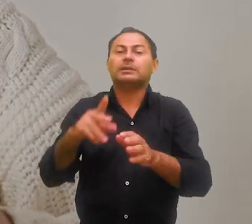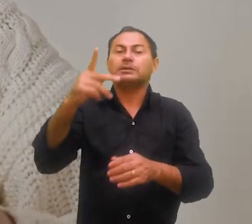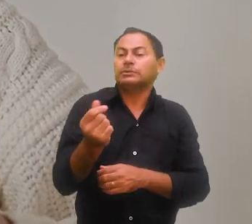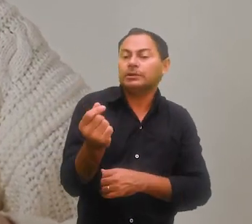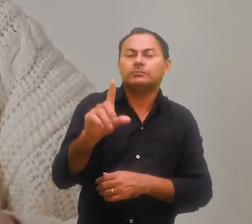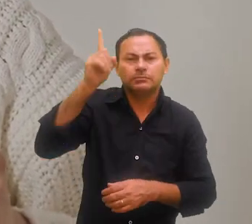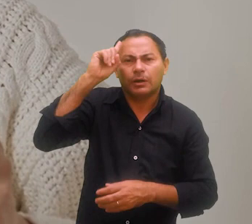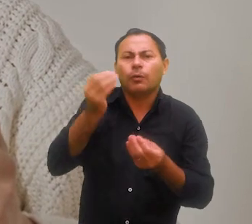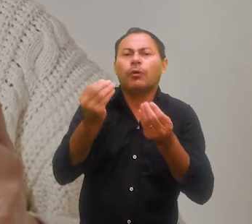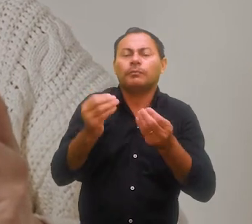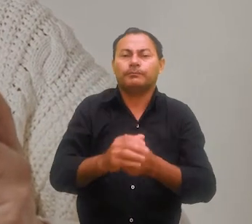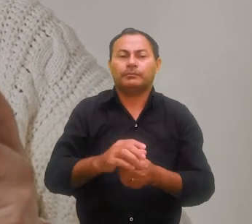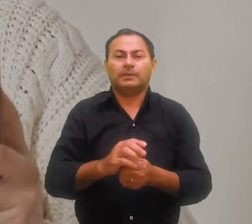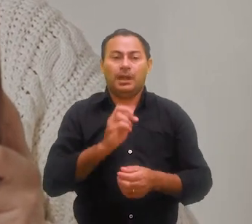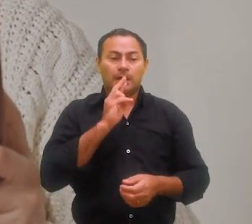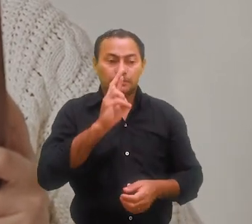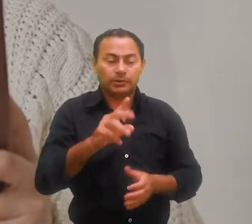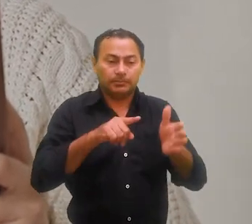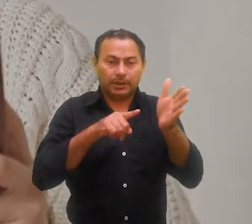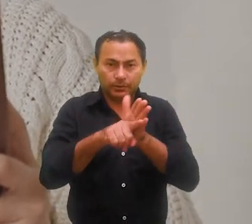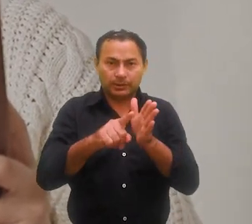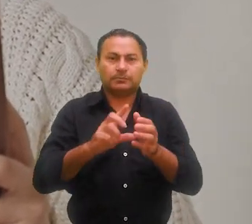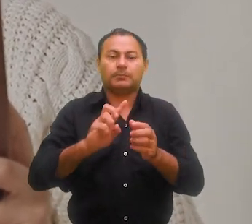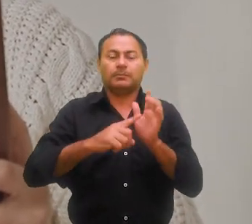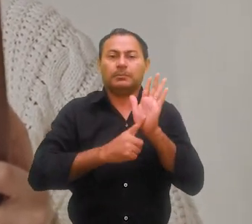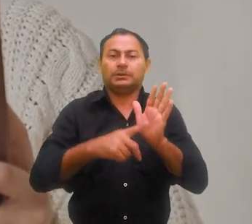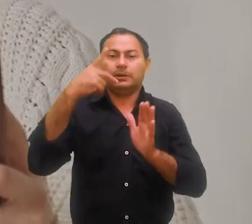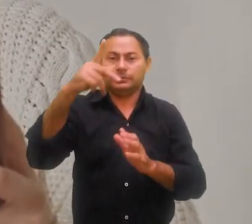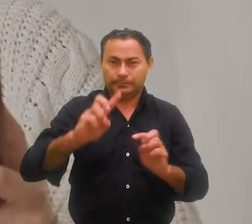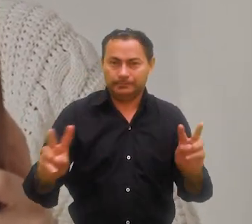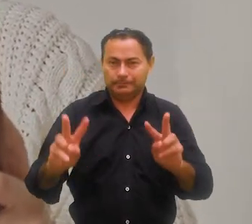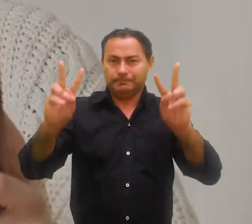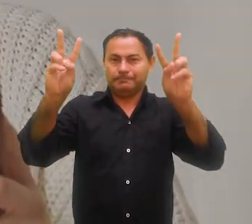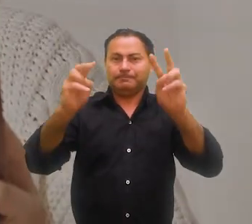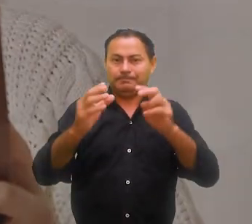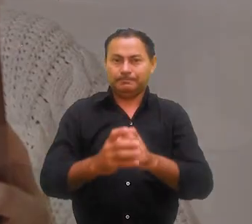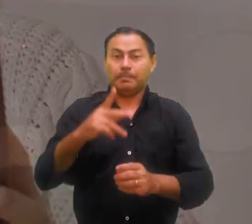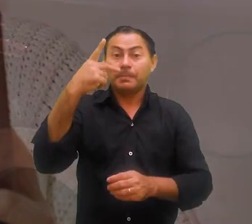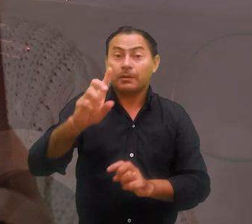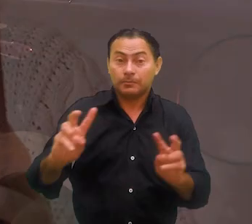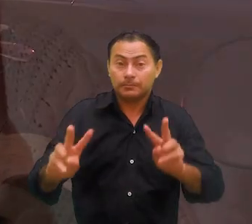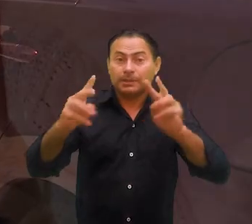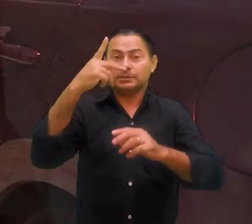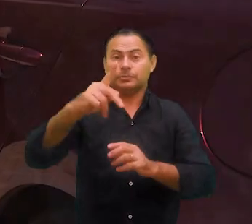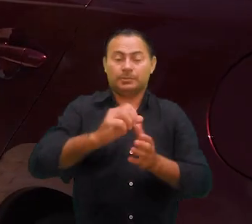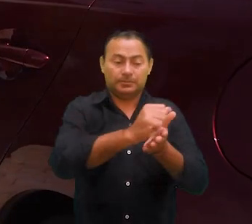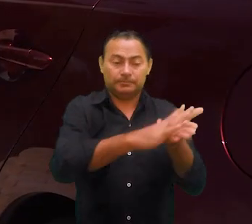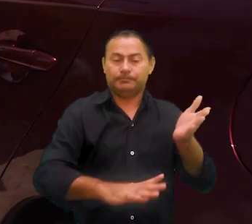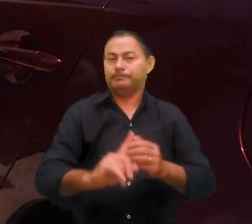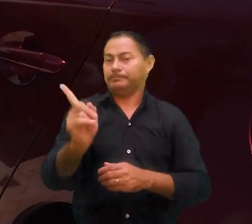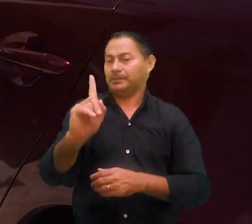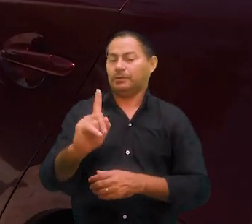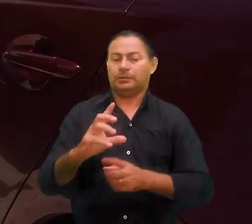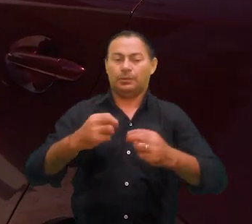o seu dinheiro no dia a dia? A resposta a essa pergunta vai mostrar quais são os seus valores. Seus valores e